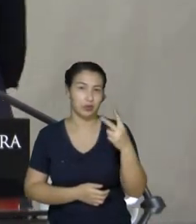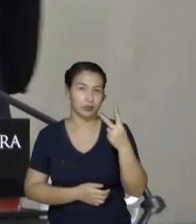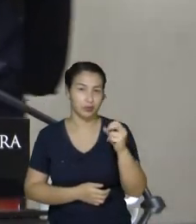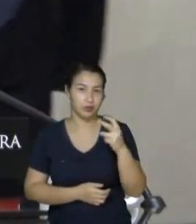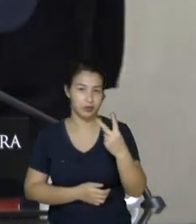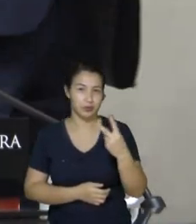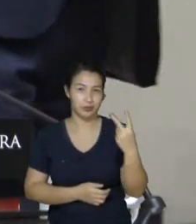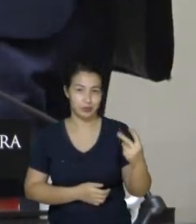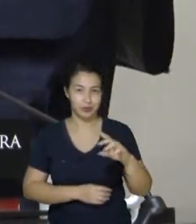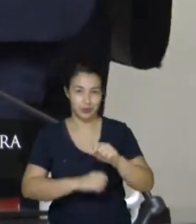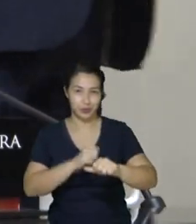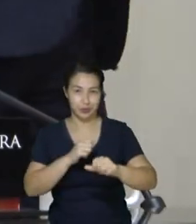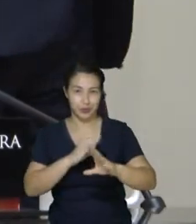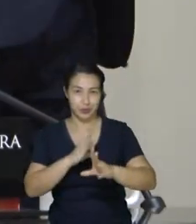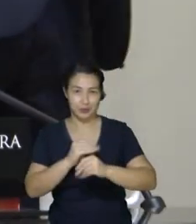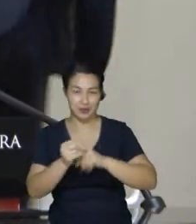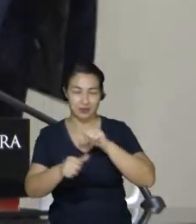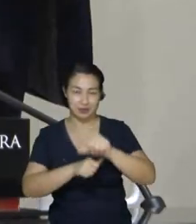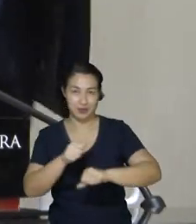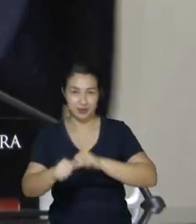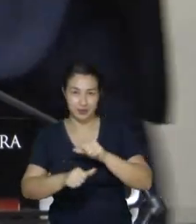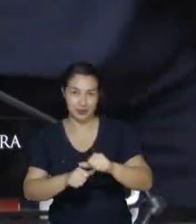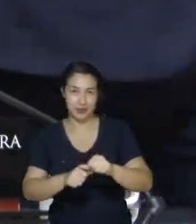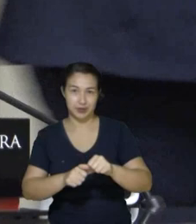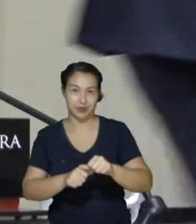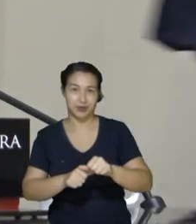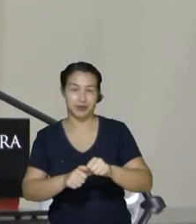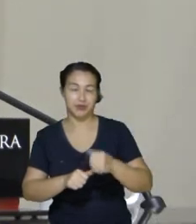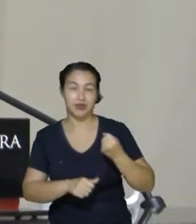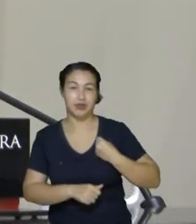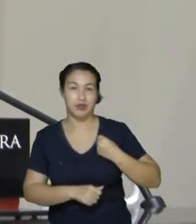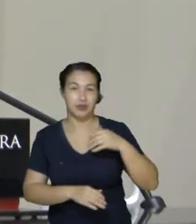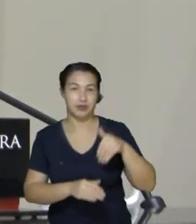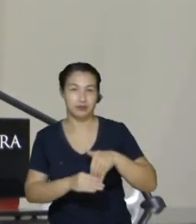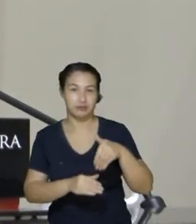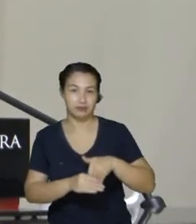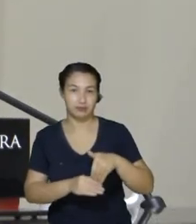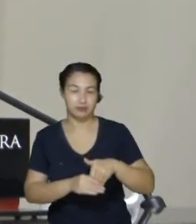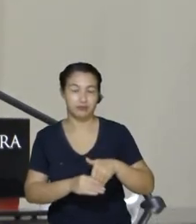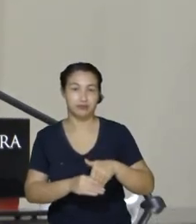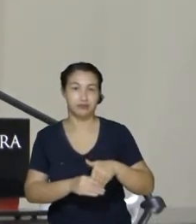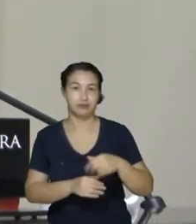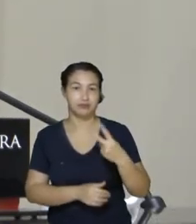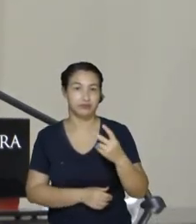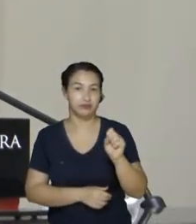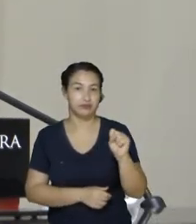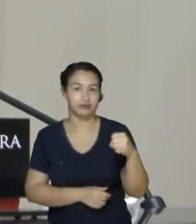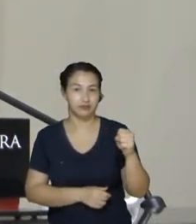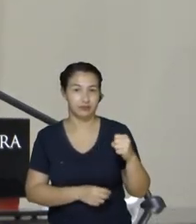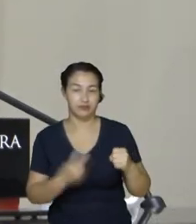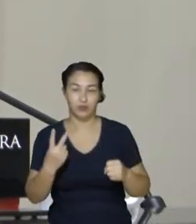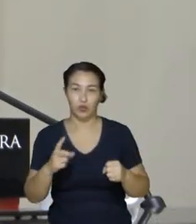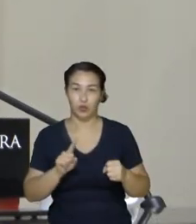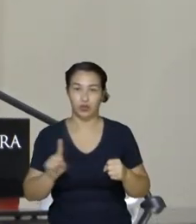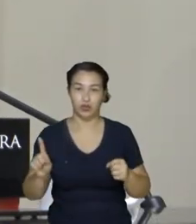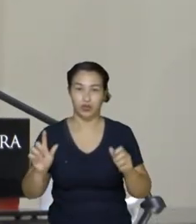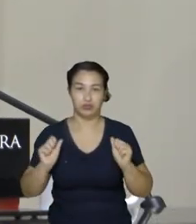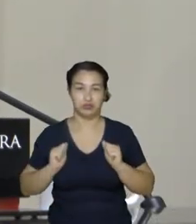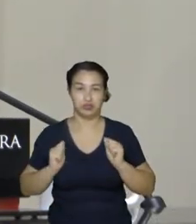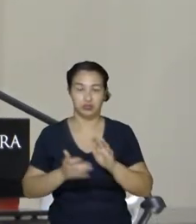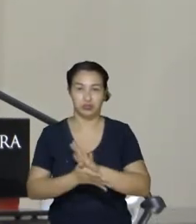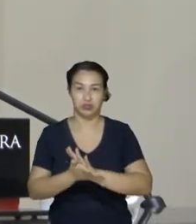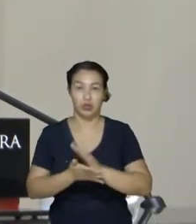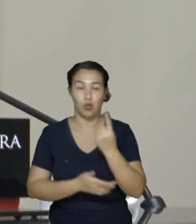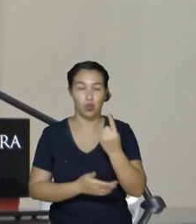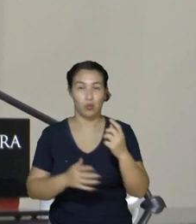emenda modificativa e emenda supressiva, obtendo a seguinte votação: 28 votos sim, 2 votos não e